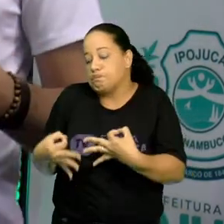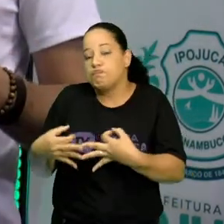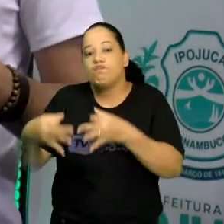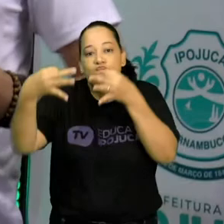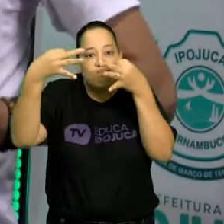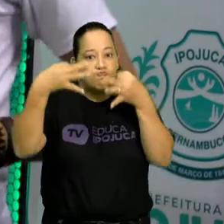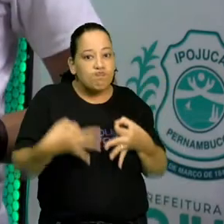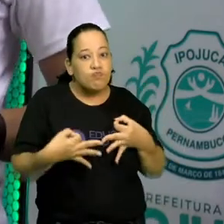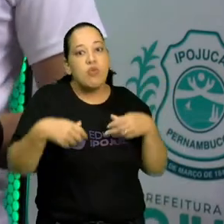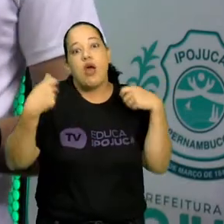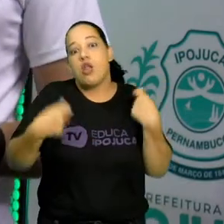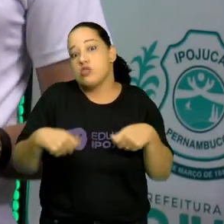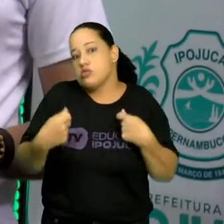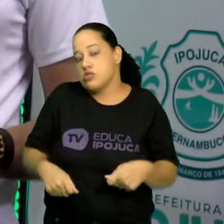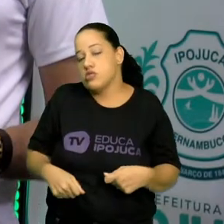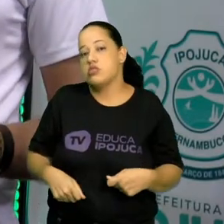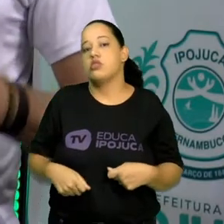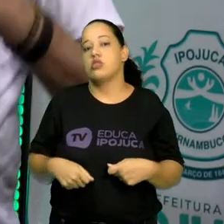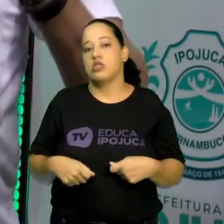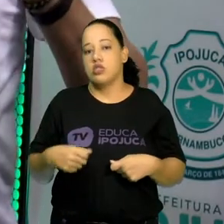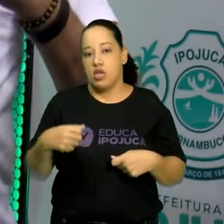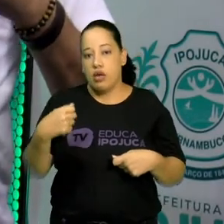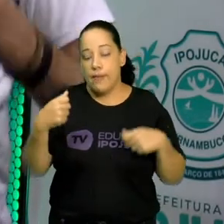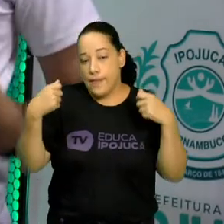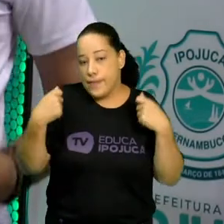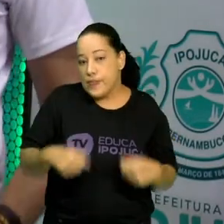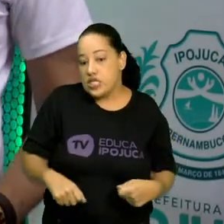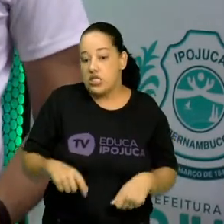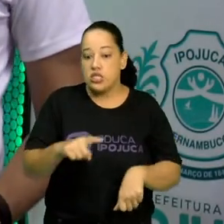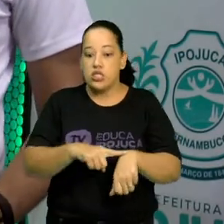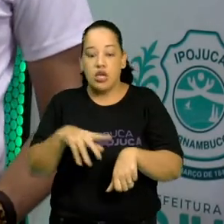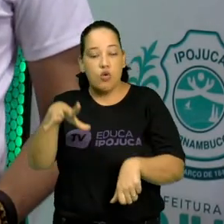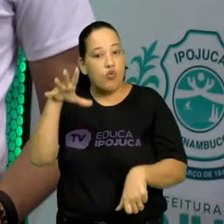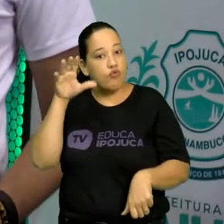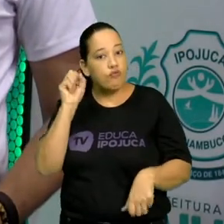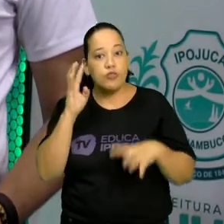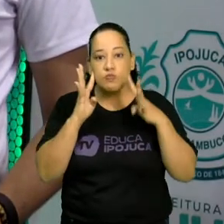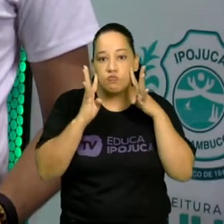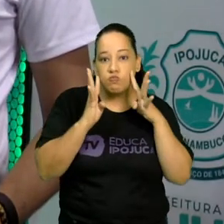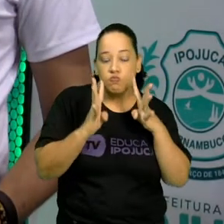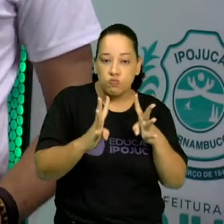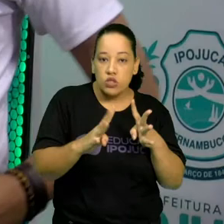que saber se conduzir, a gente tem que saber ouvir um